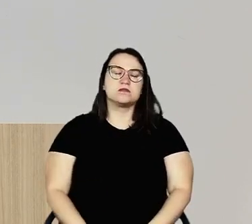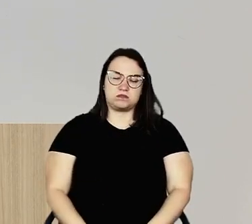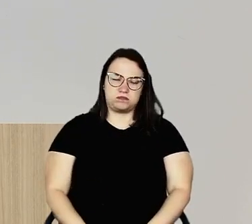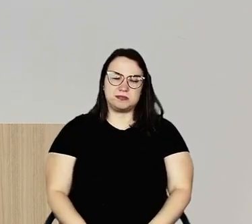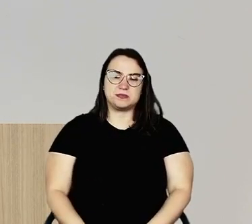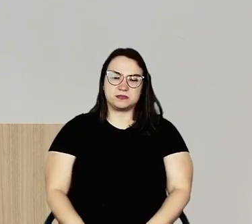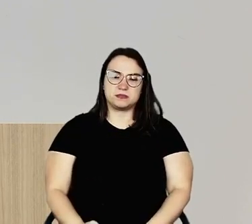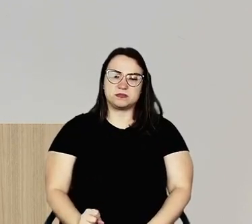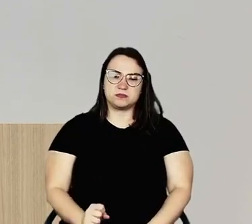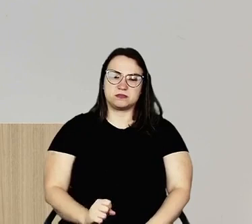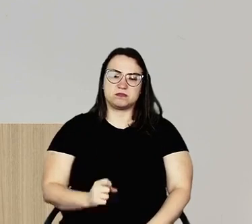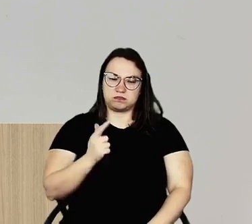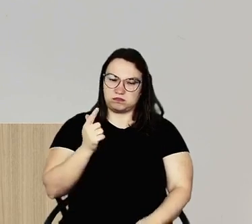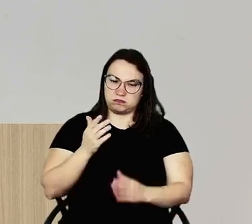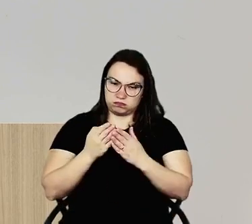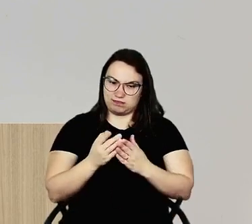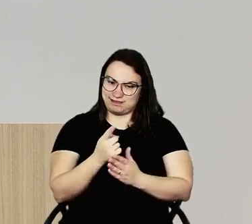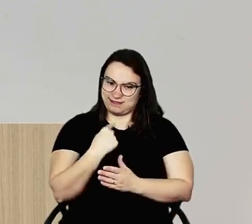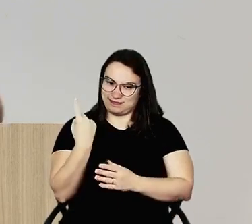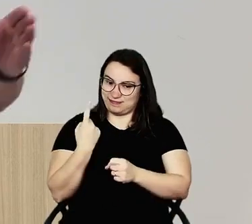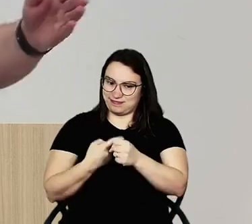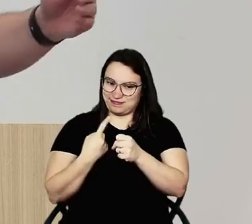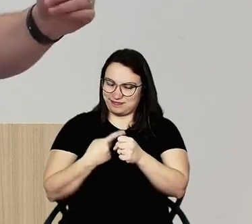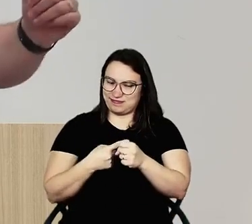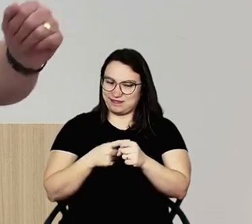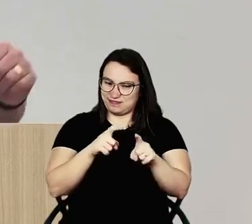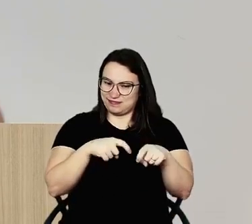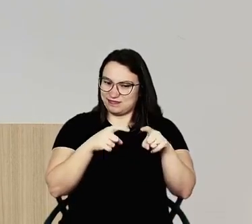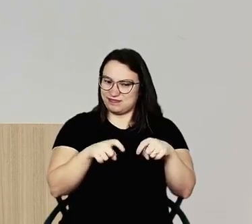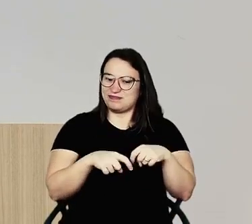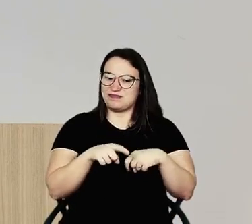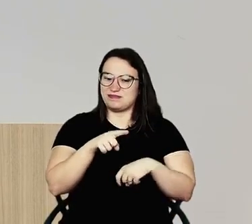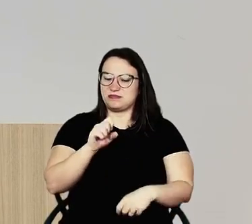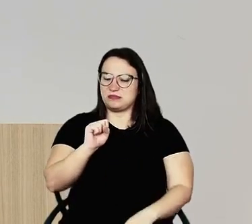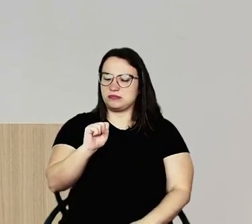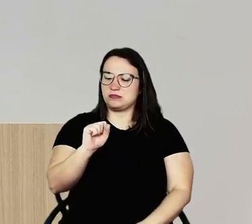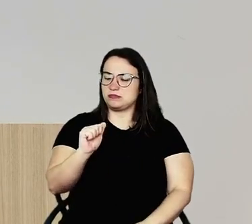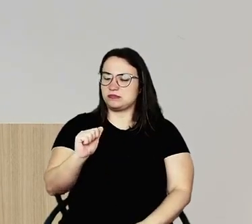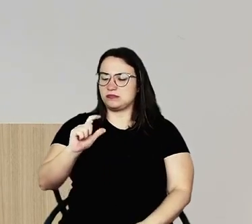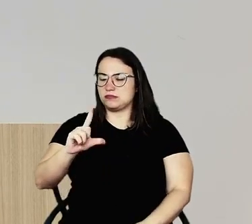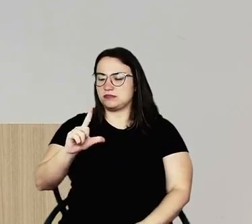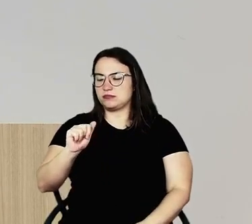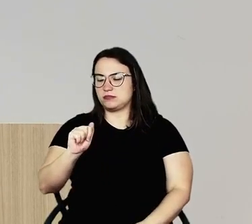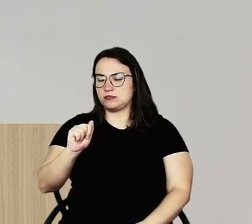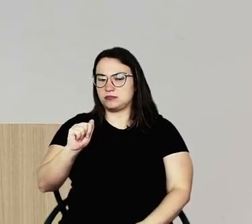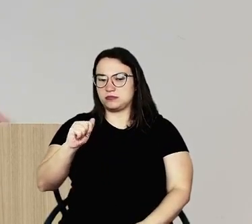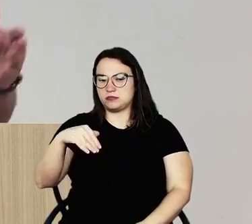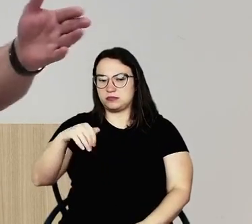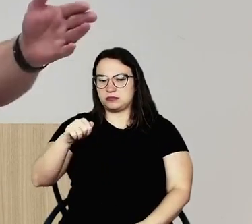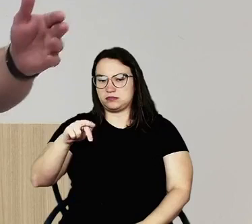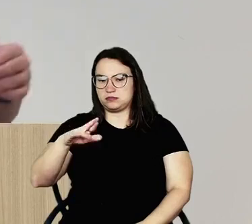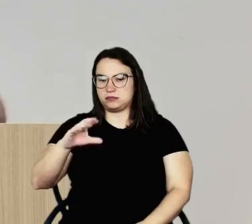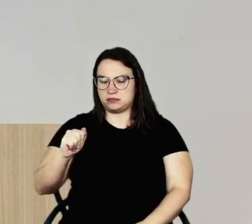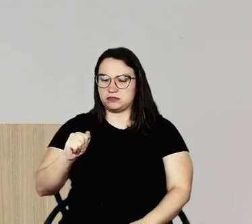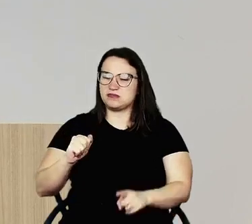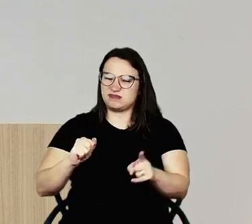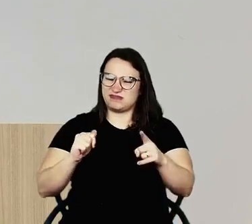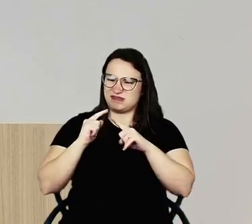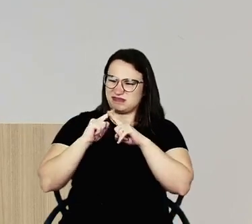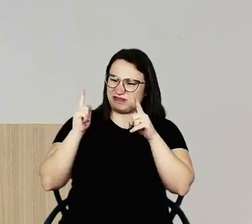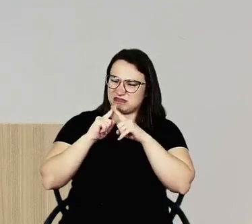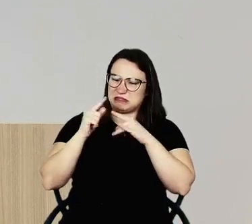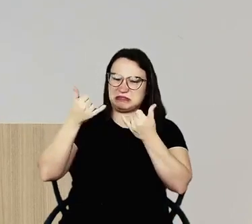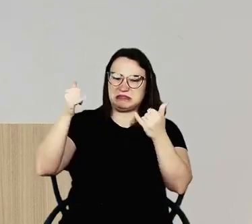nosso Guaíra pro nosso interior principalmente lá no interior de Salamanca Vereador Beto a gente também recebe bastante reclamação das quedas de energia